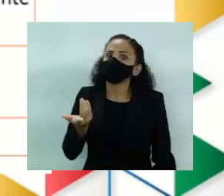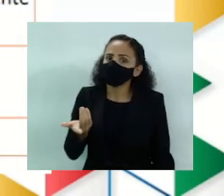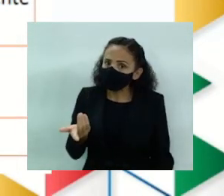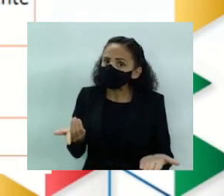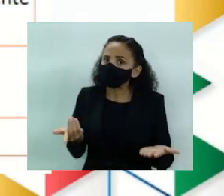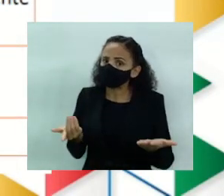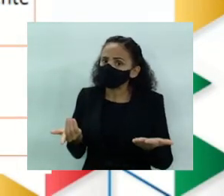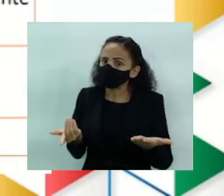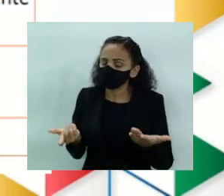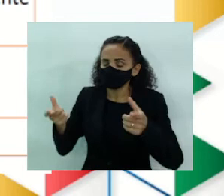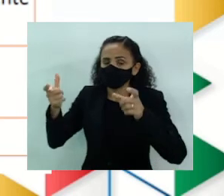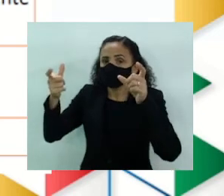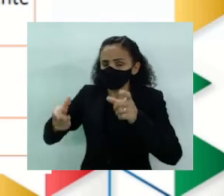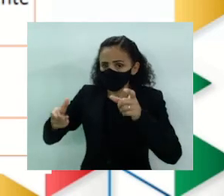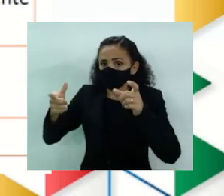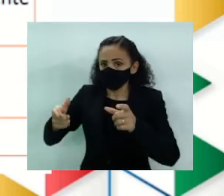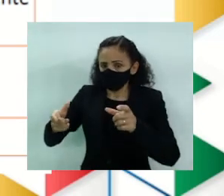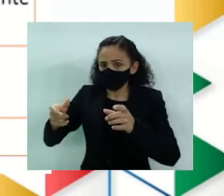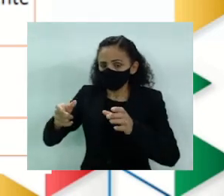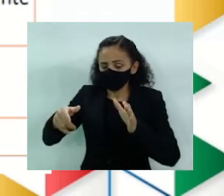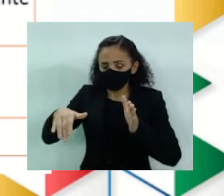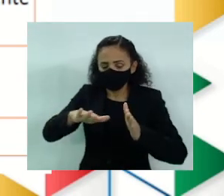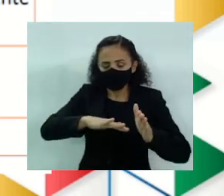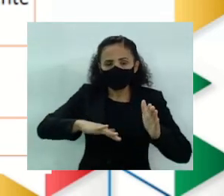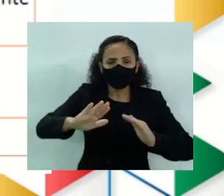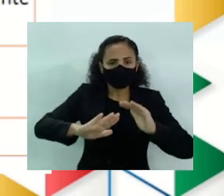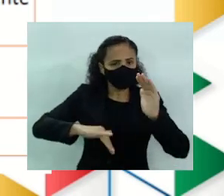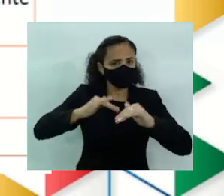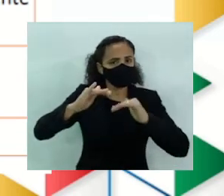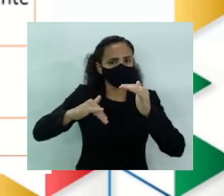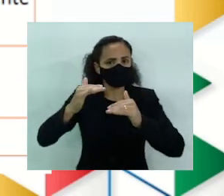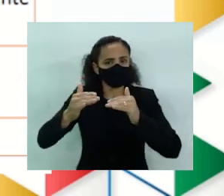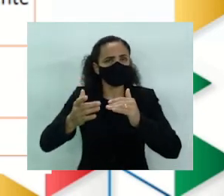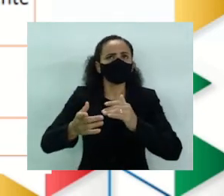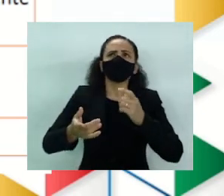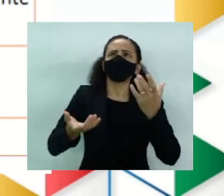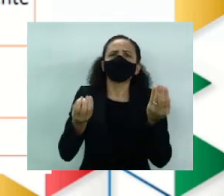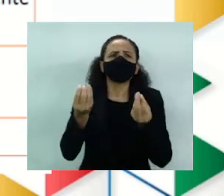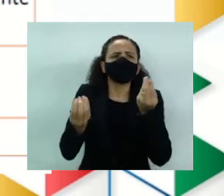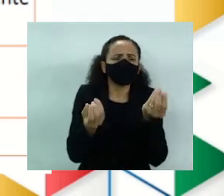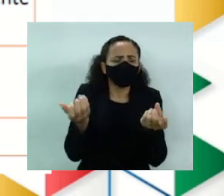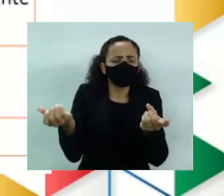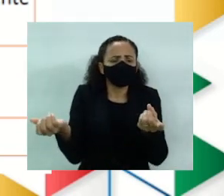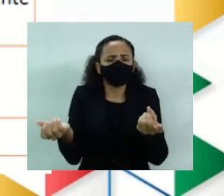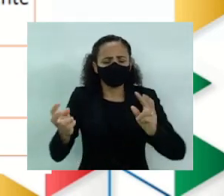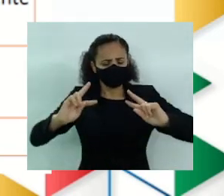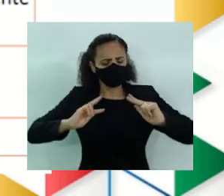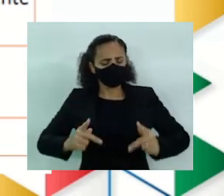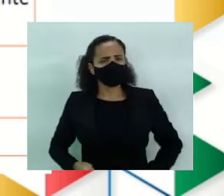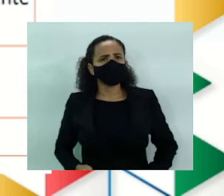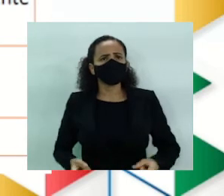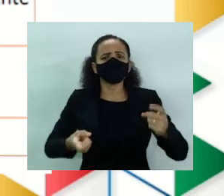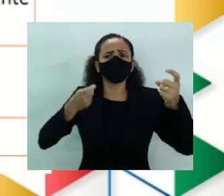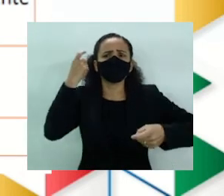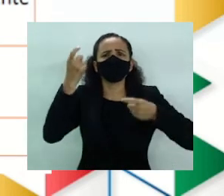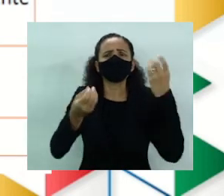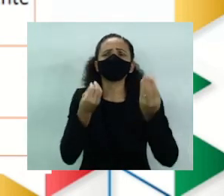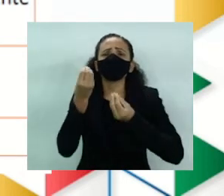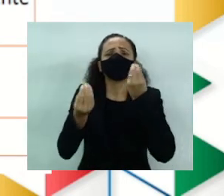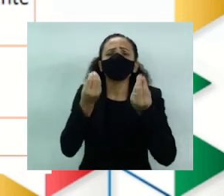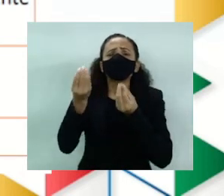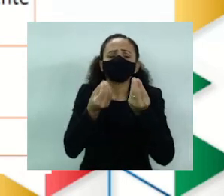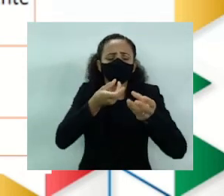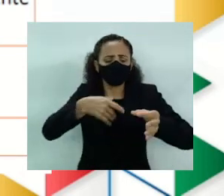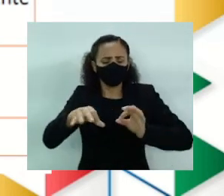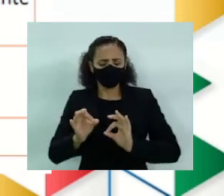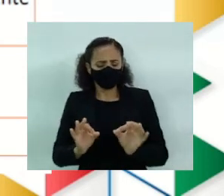ele é um dos grandes pontos de, como eu falei, de preocupação da humanidade. Mas sabendo a gente reciclar, sabendo a gente